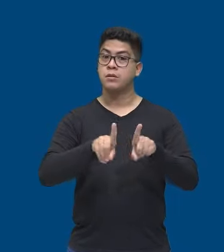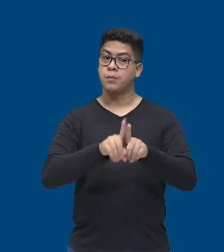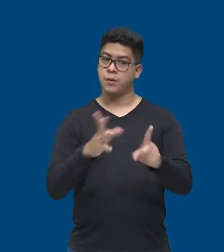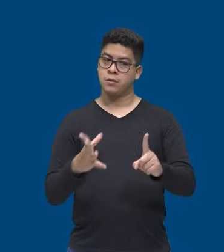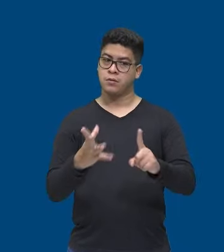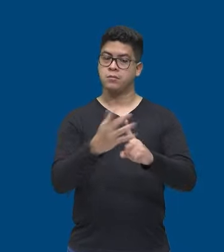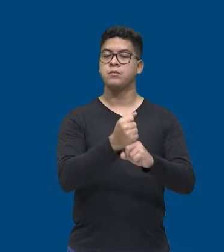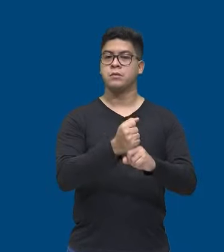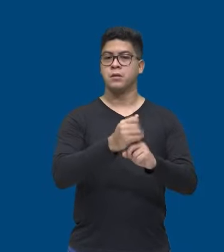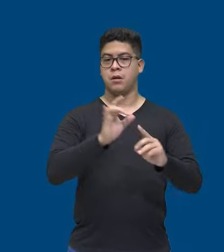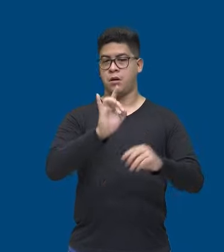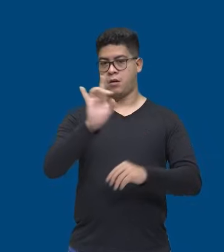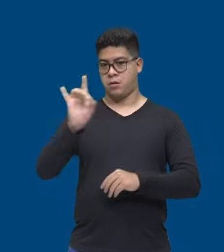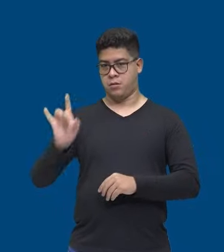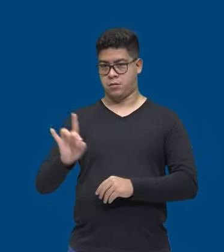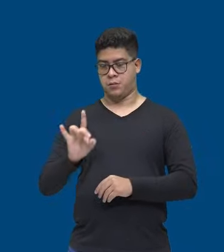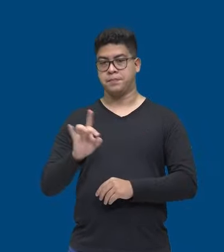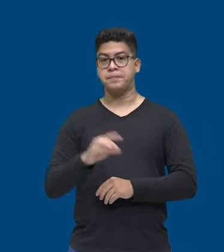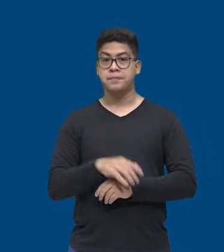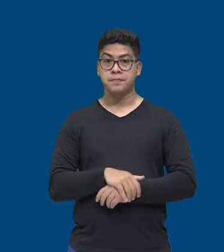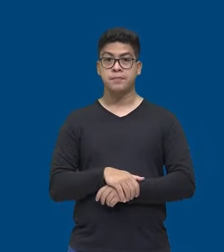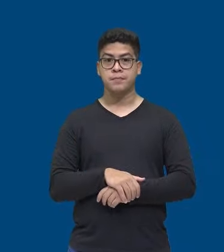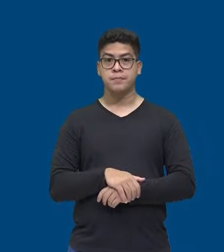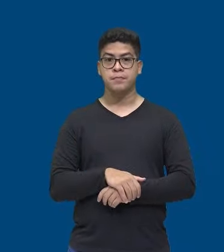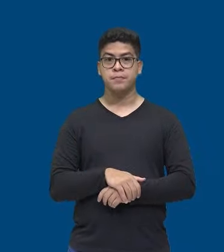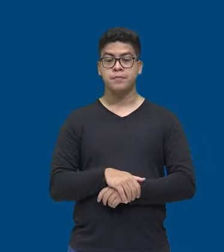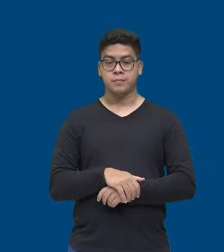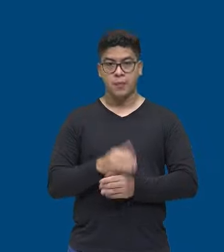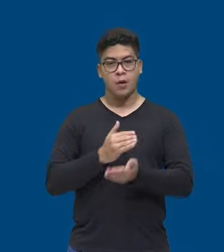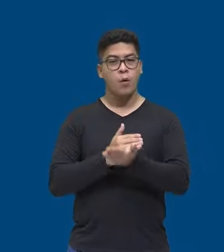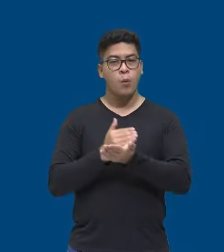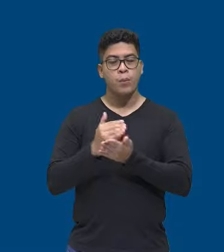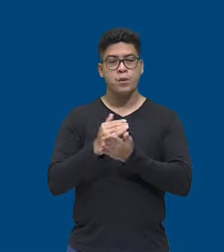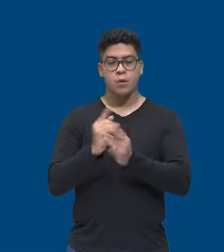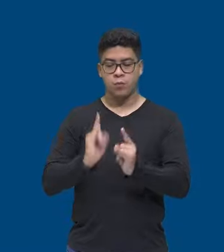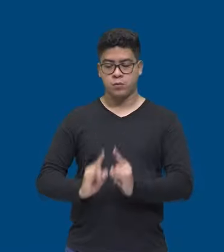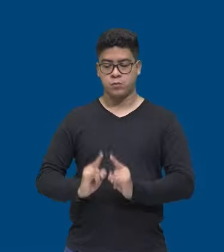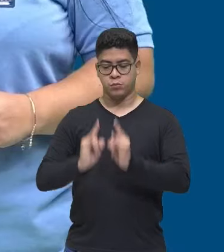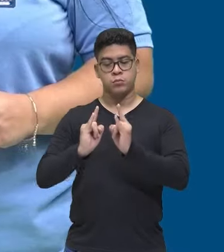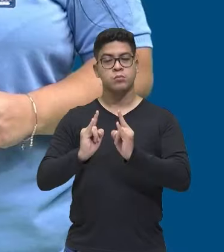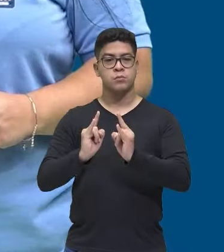delas. E aí a gente vai começar com as torres. Vamos lá?